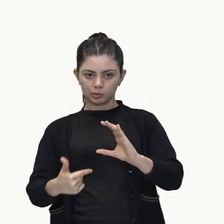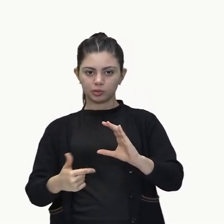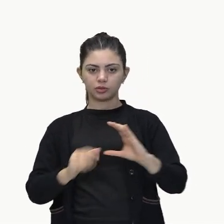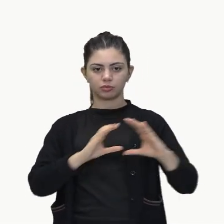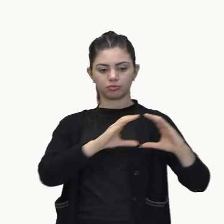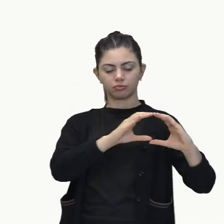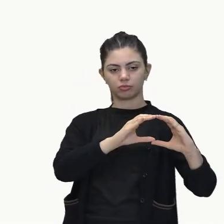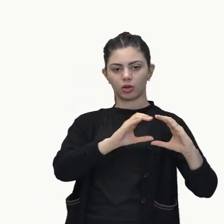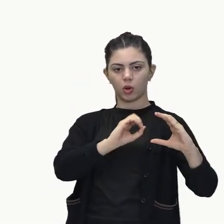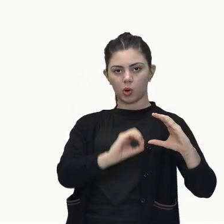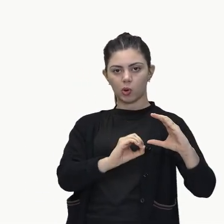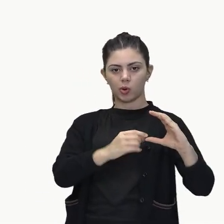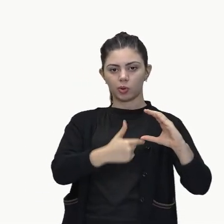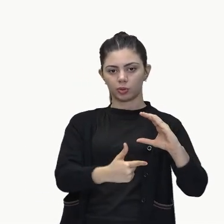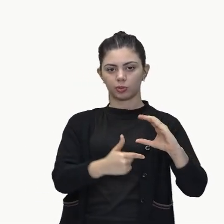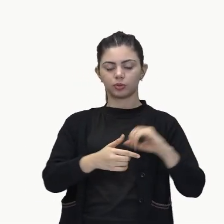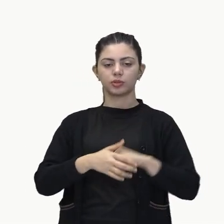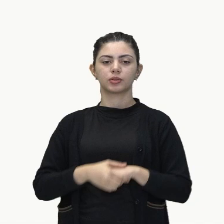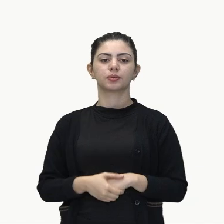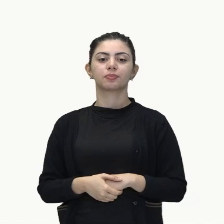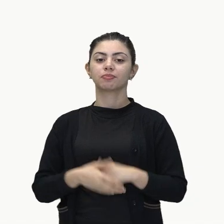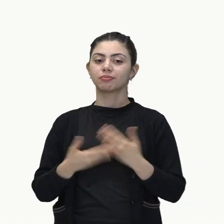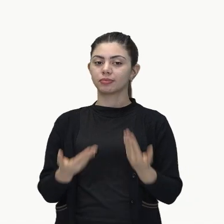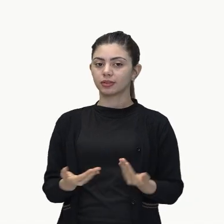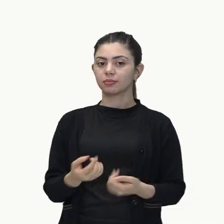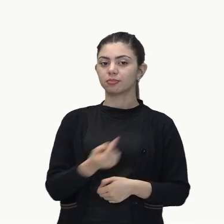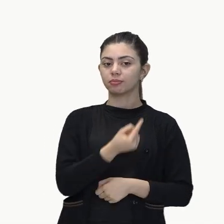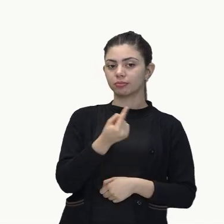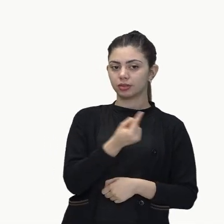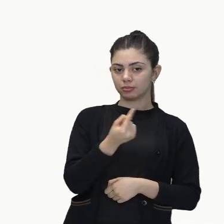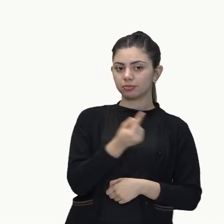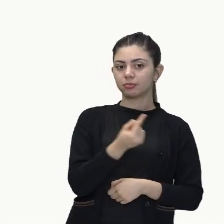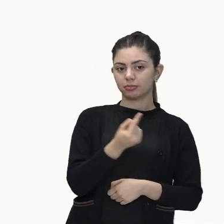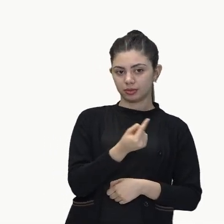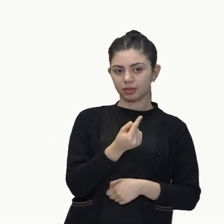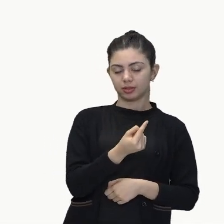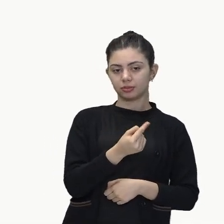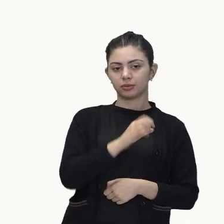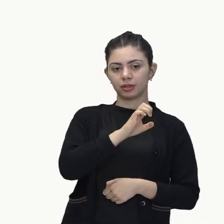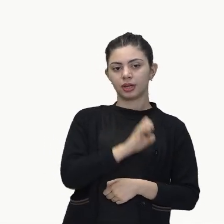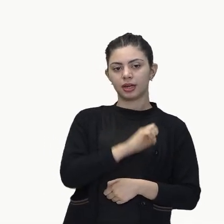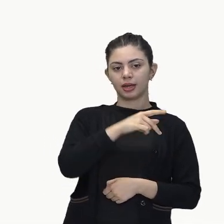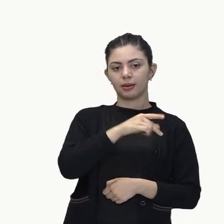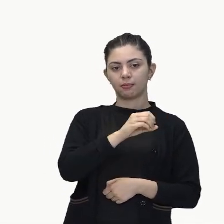aí dois exemplos, o óxido de etileno, também chamado de epoxietano, e o